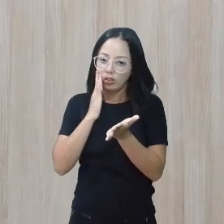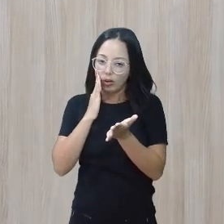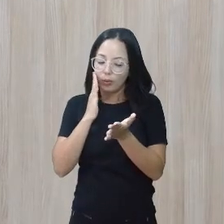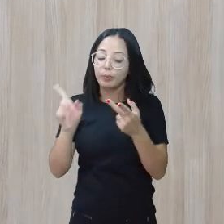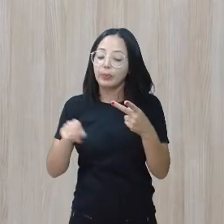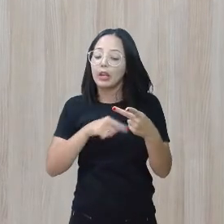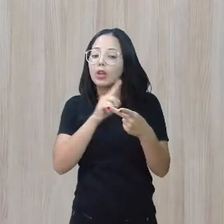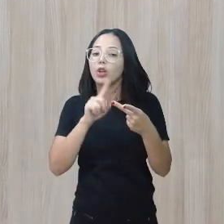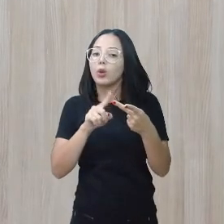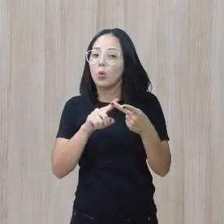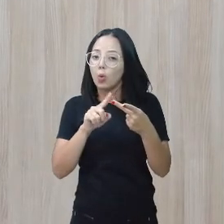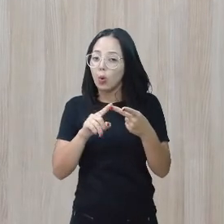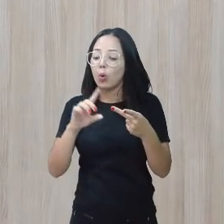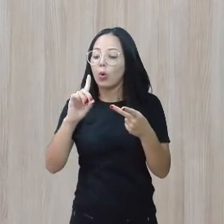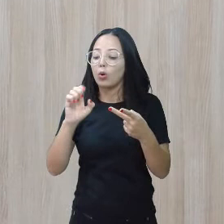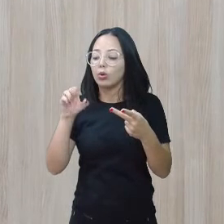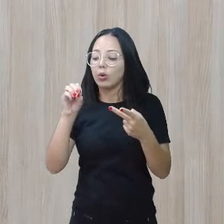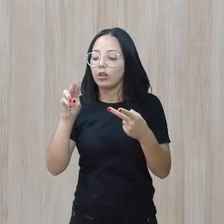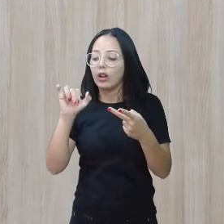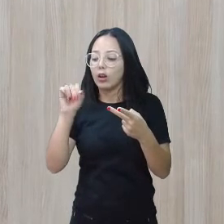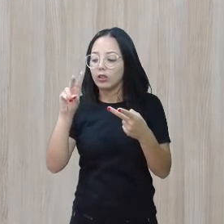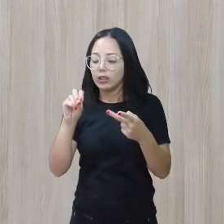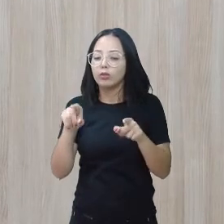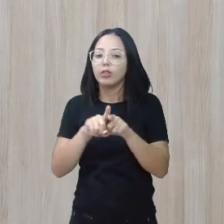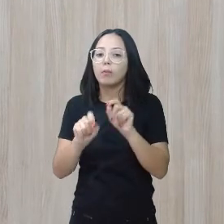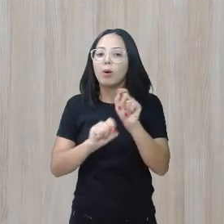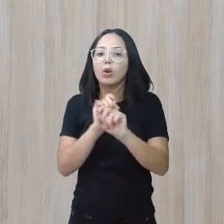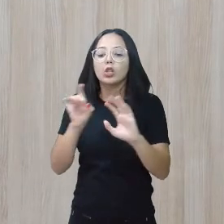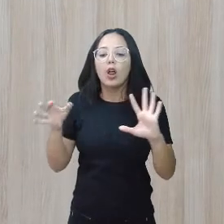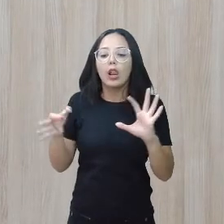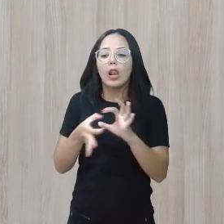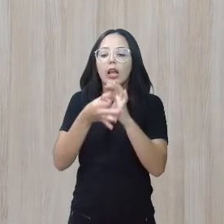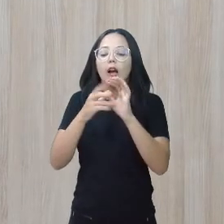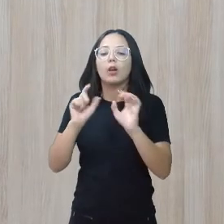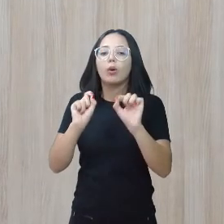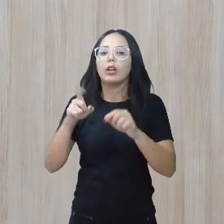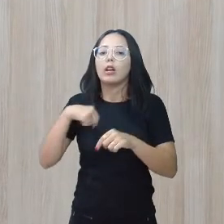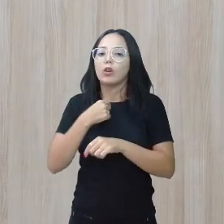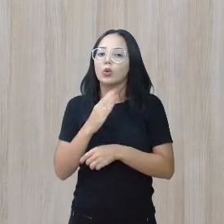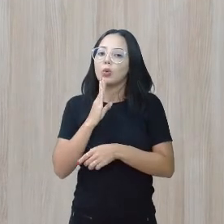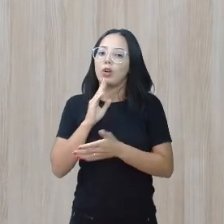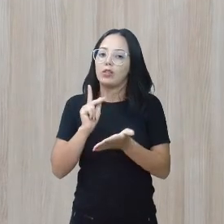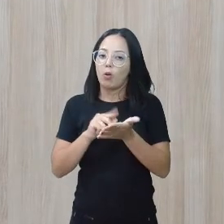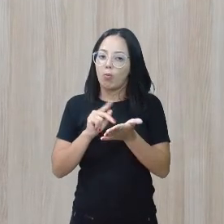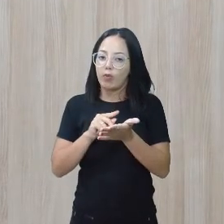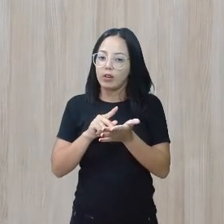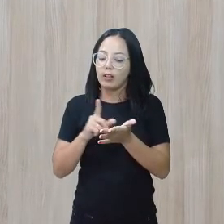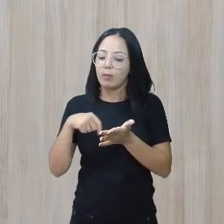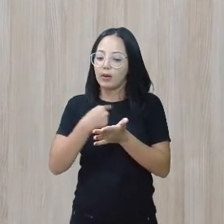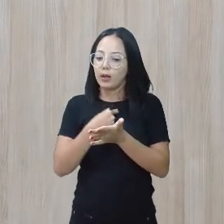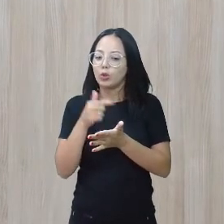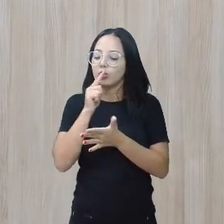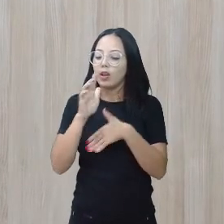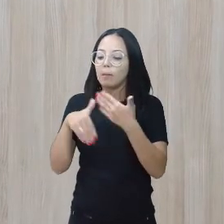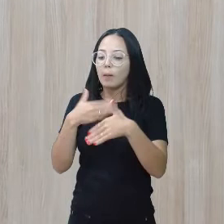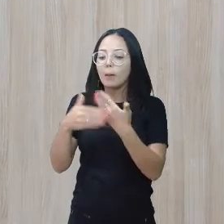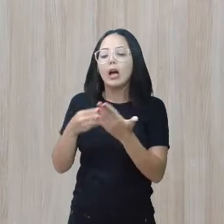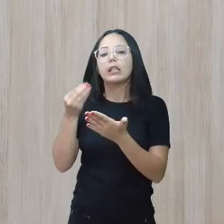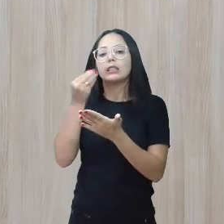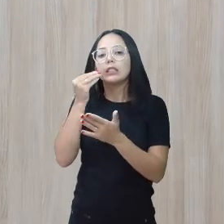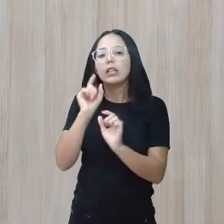tá certo? Enquanto o denotativo, ele se apega ao que a gente conhece como verdade para poder tentar